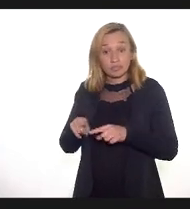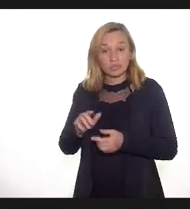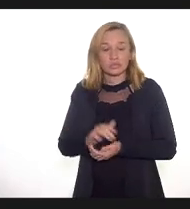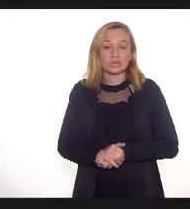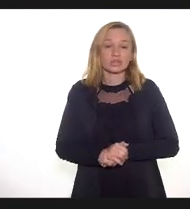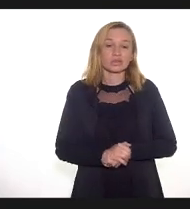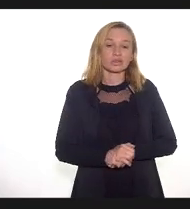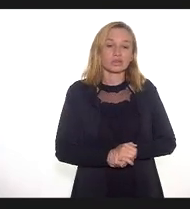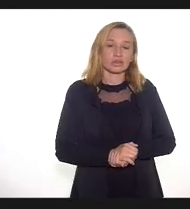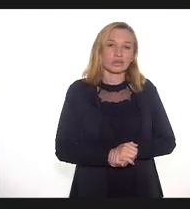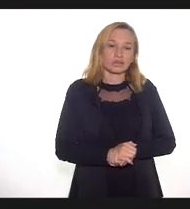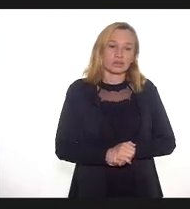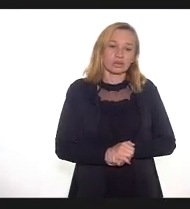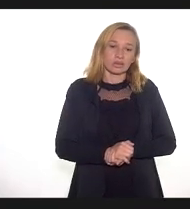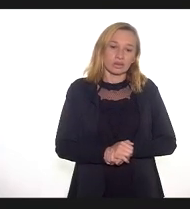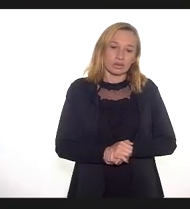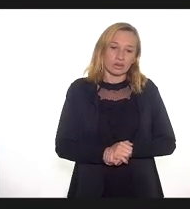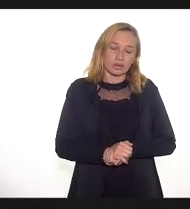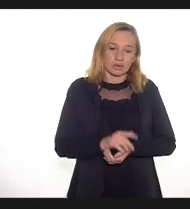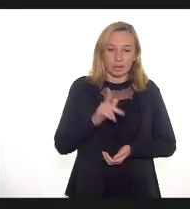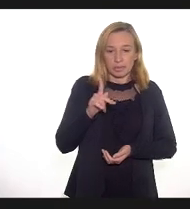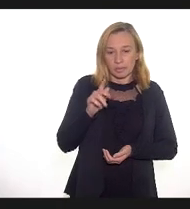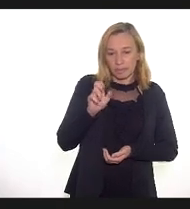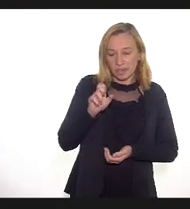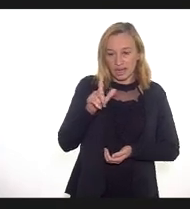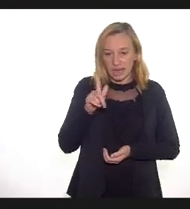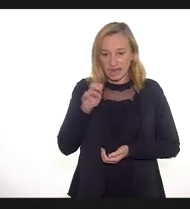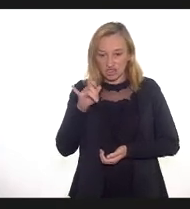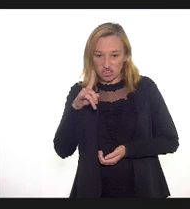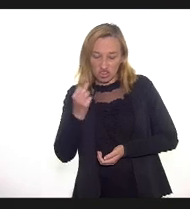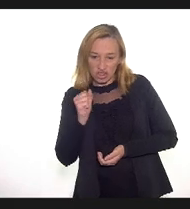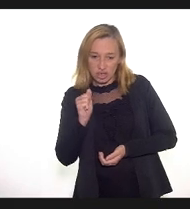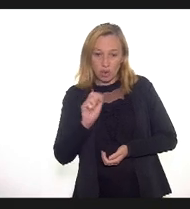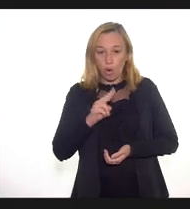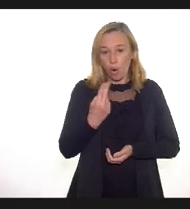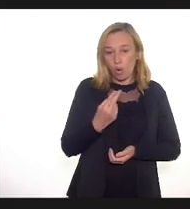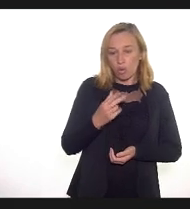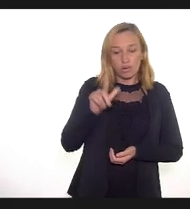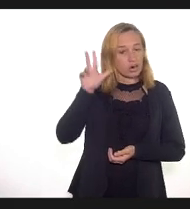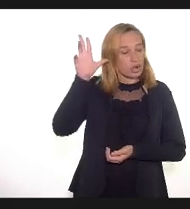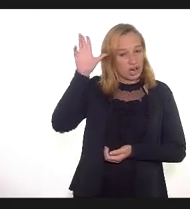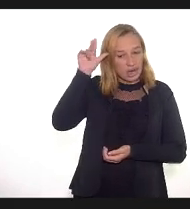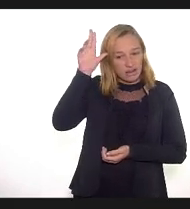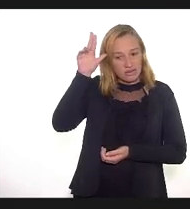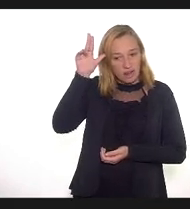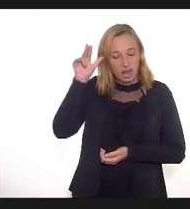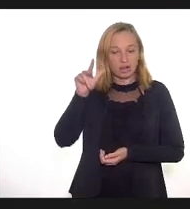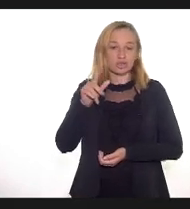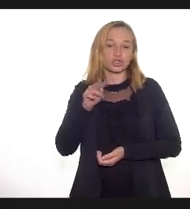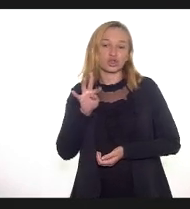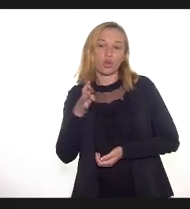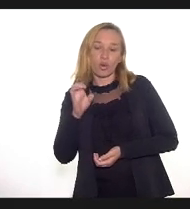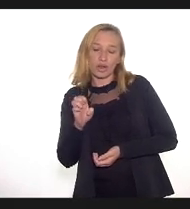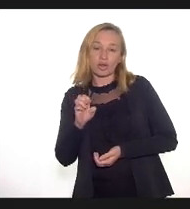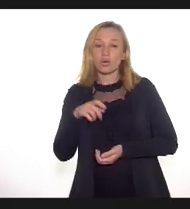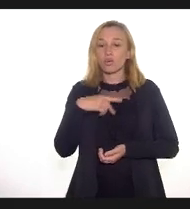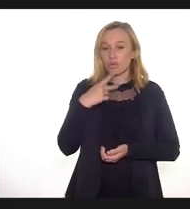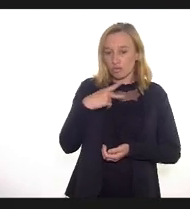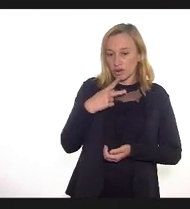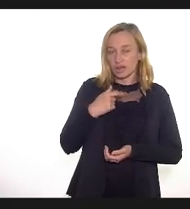é sim, ou uma pegadinha, como queiram alguns, ou um cavalo de Troia, como eu disse. Muito obrigado, senhor